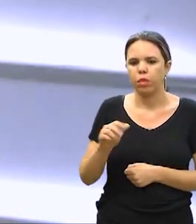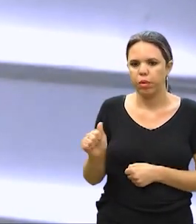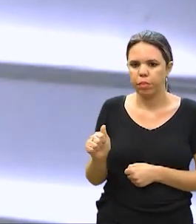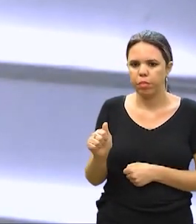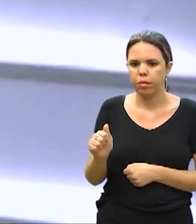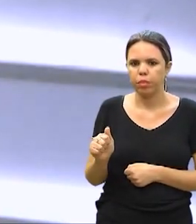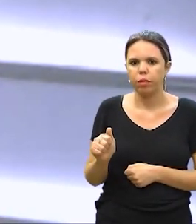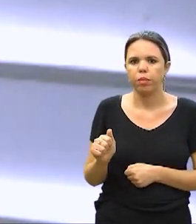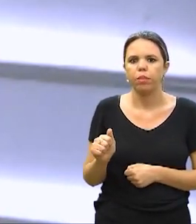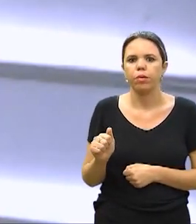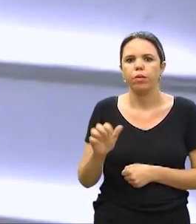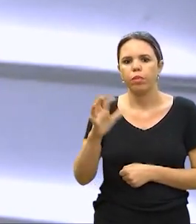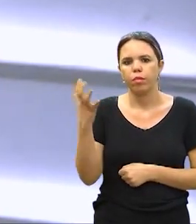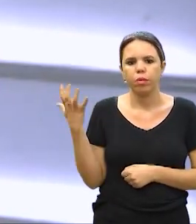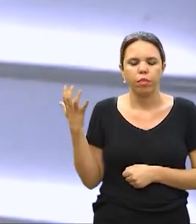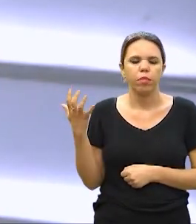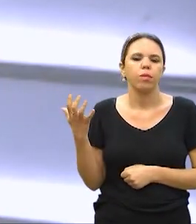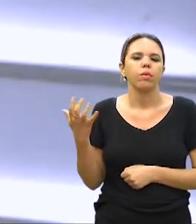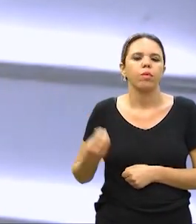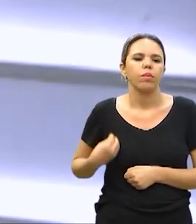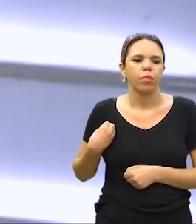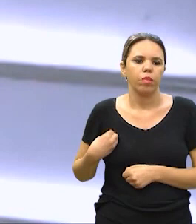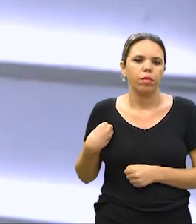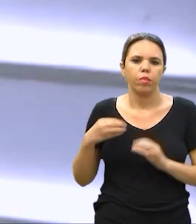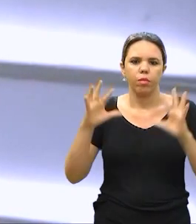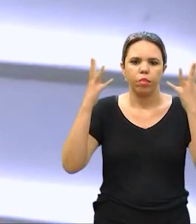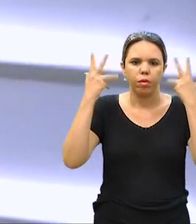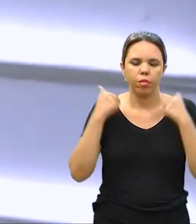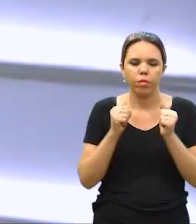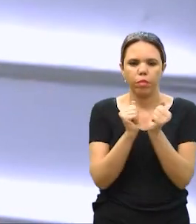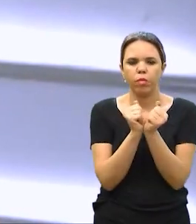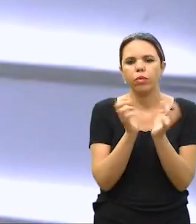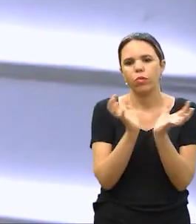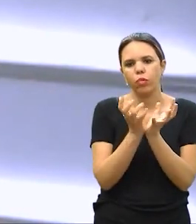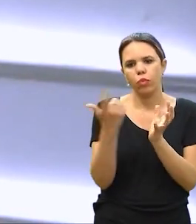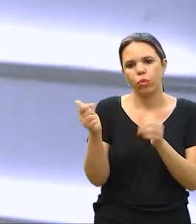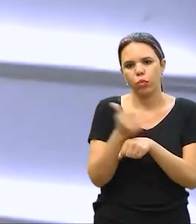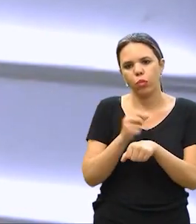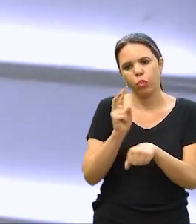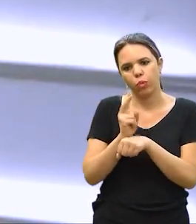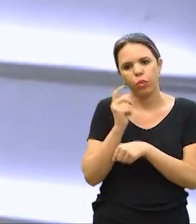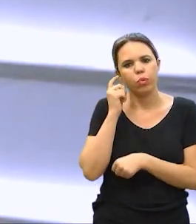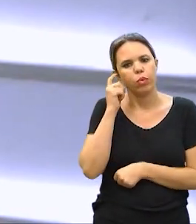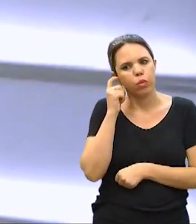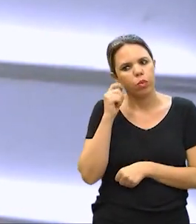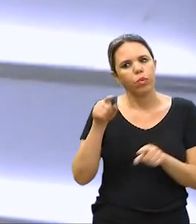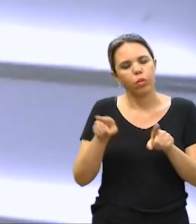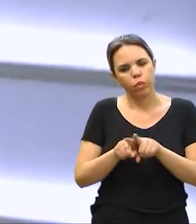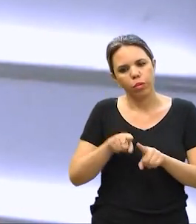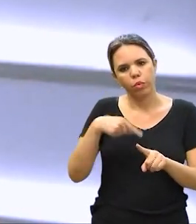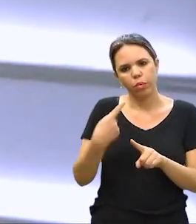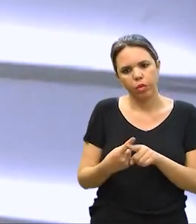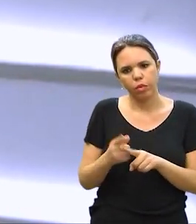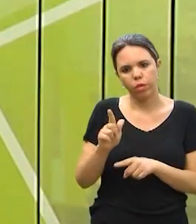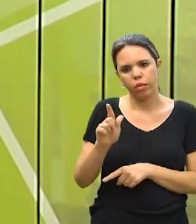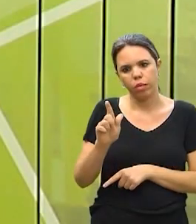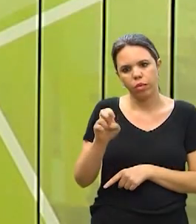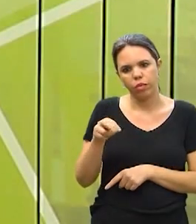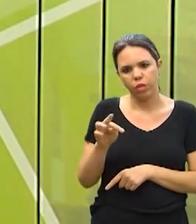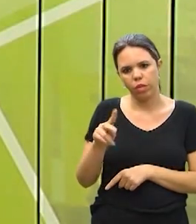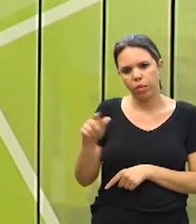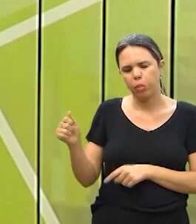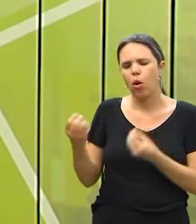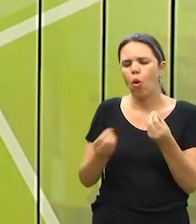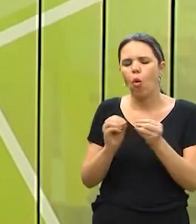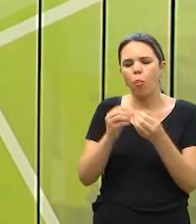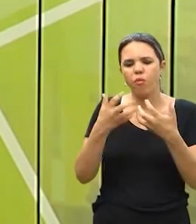Grande, Parque da Mata, Refúgio de Vida Silvestre Quilombo, uma outra categoria de unidade de conservação, além da Mata de Santa Genebra, né? E aí,